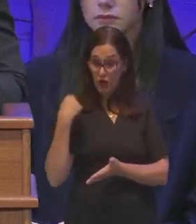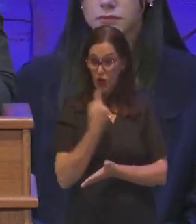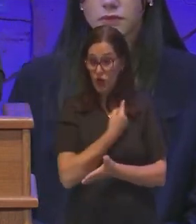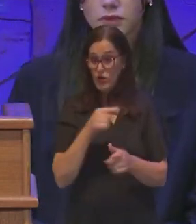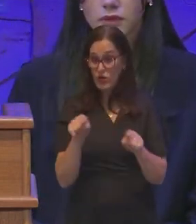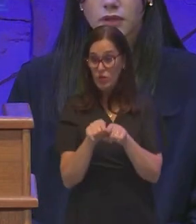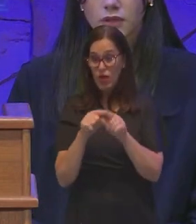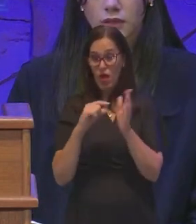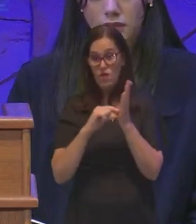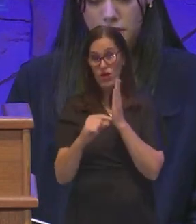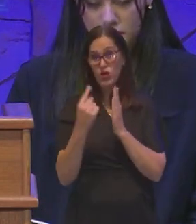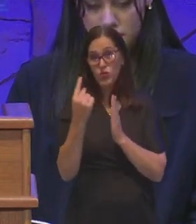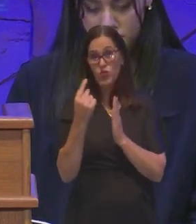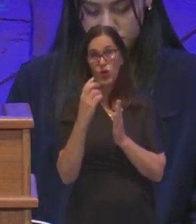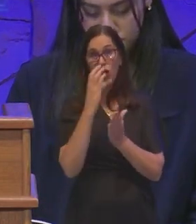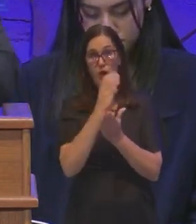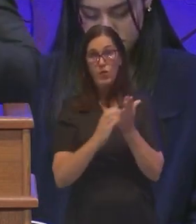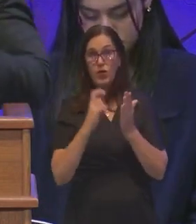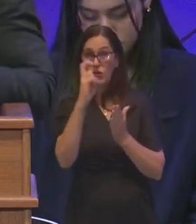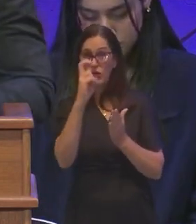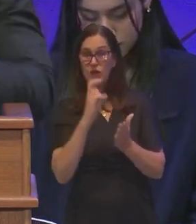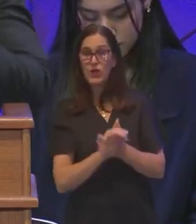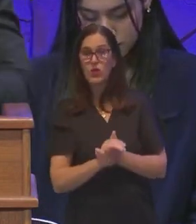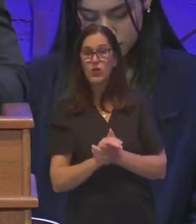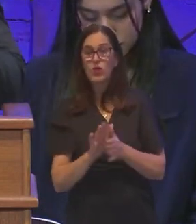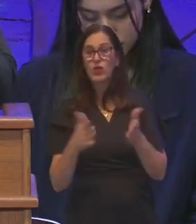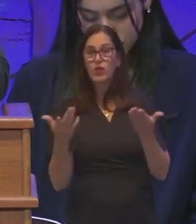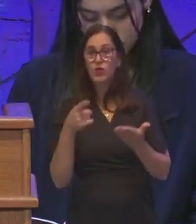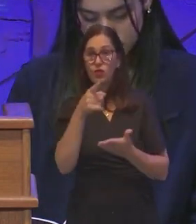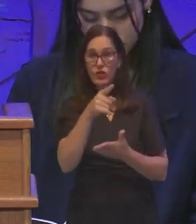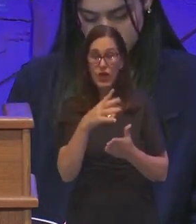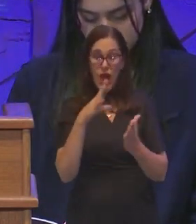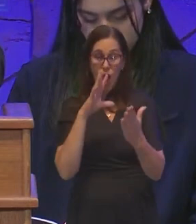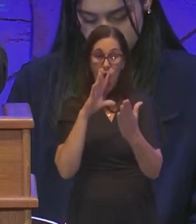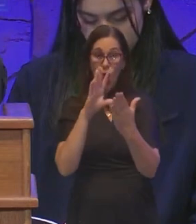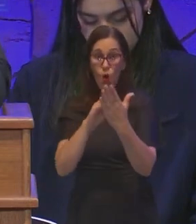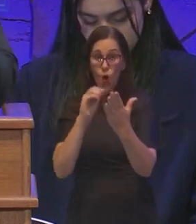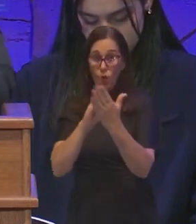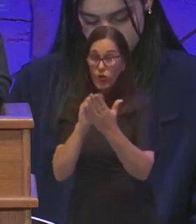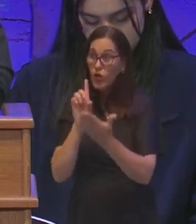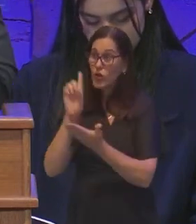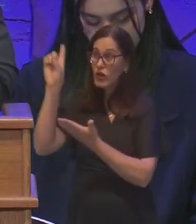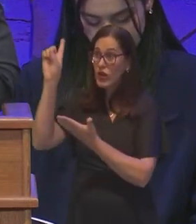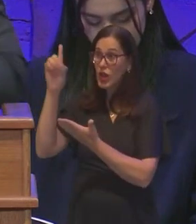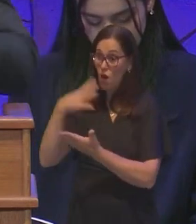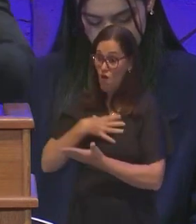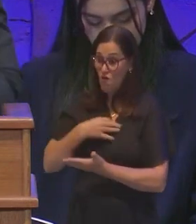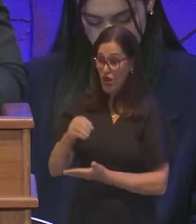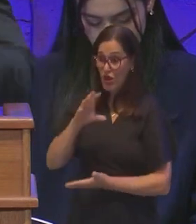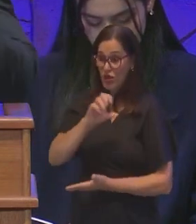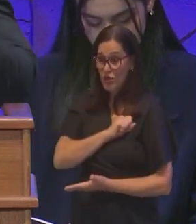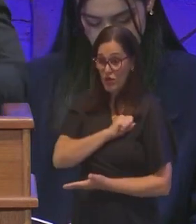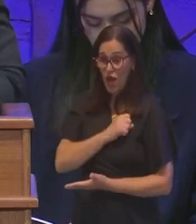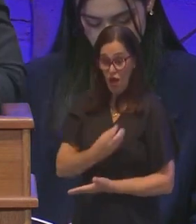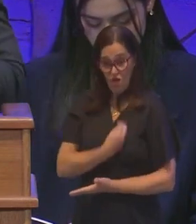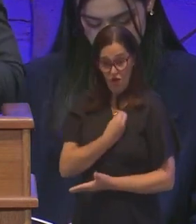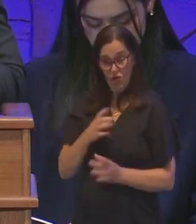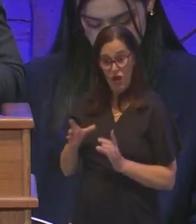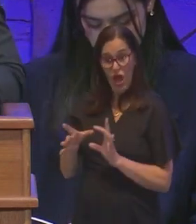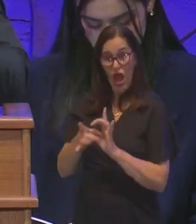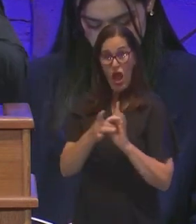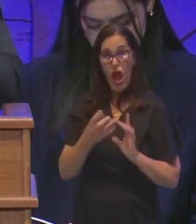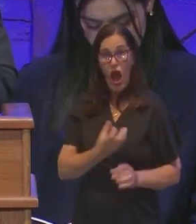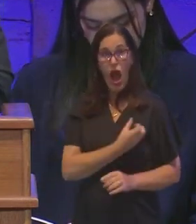do verso 1 do capítulo 5 de Efésios diz assim: portanto sejam imitadores de Deus como filhos amados, vivam em amor como